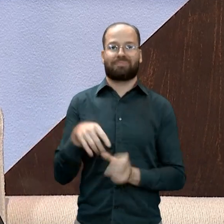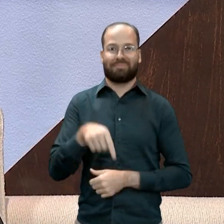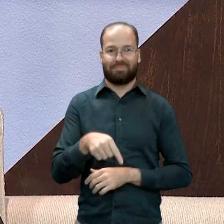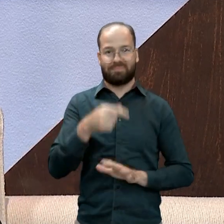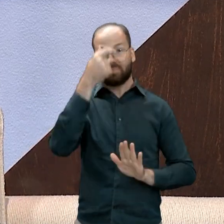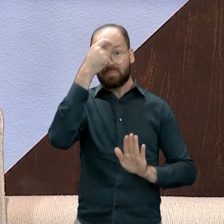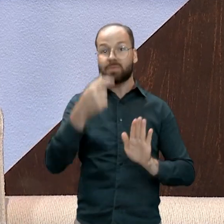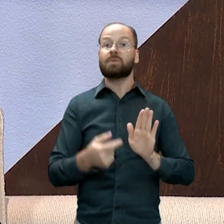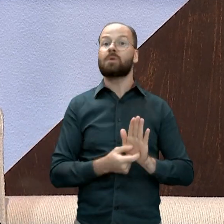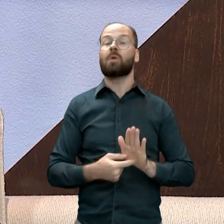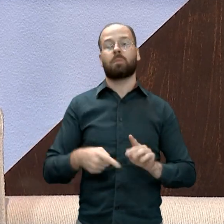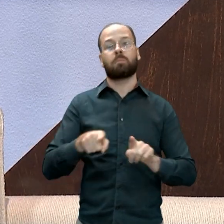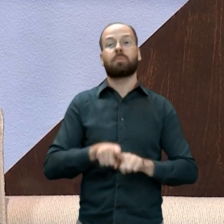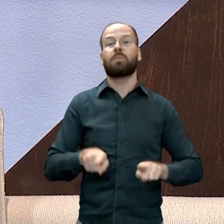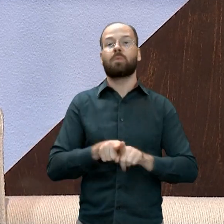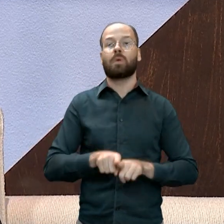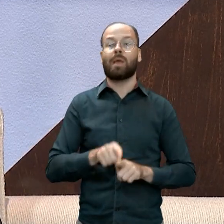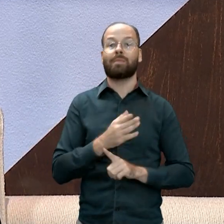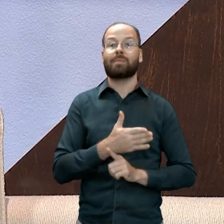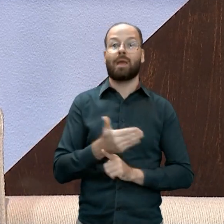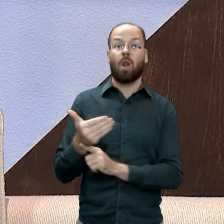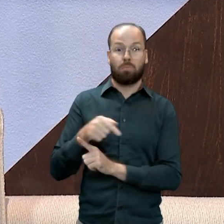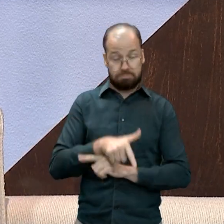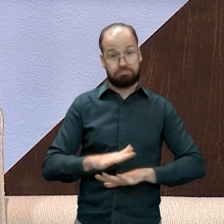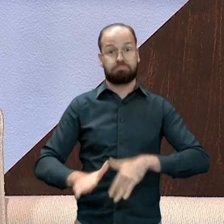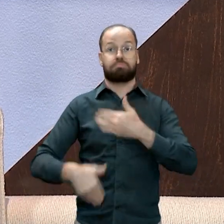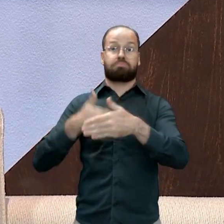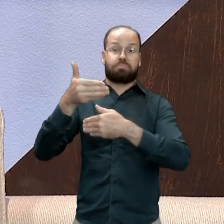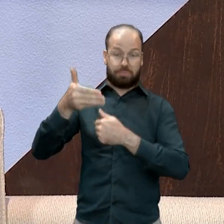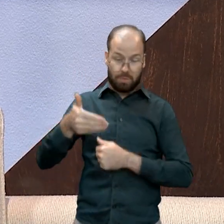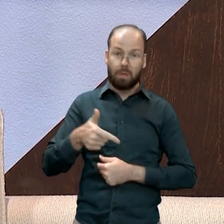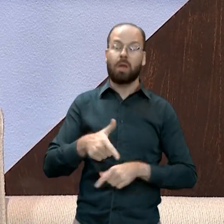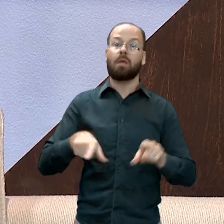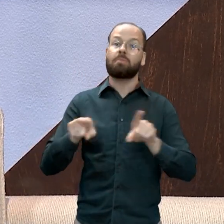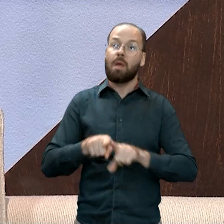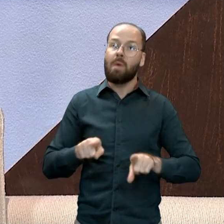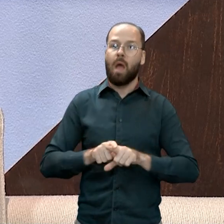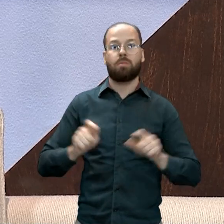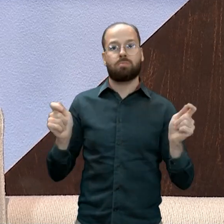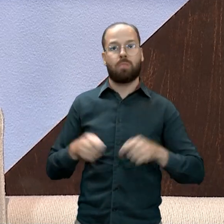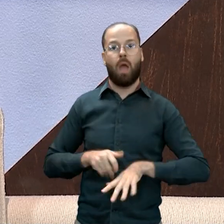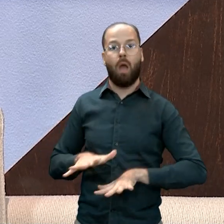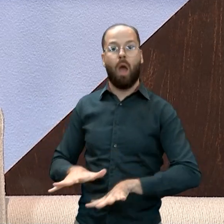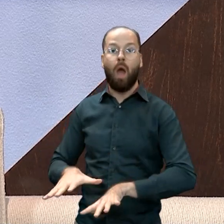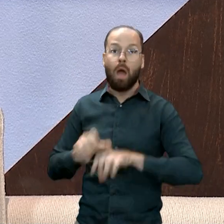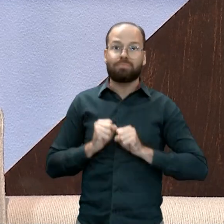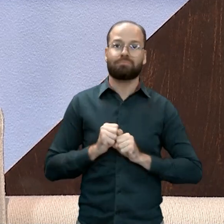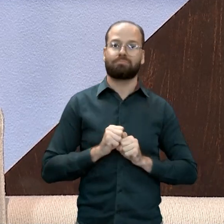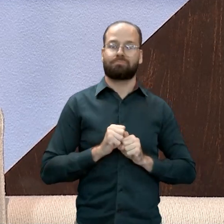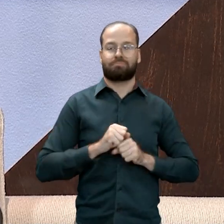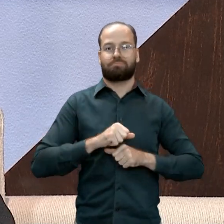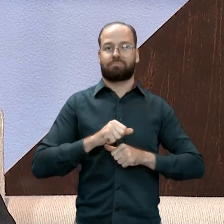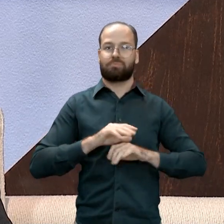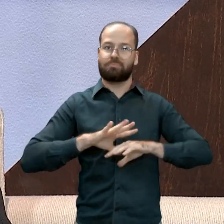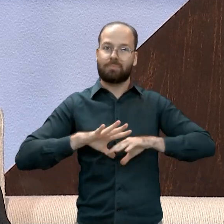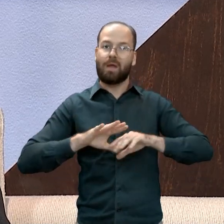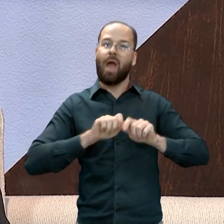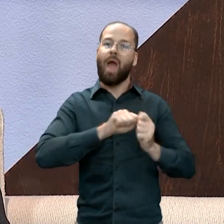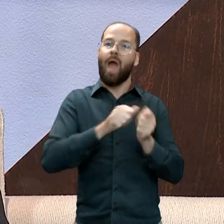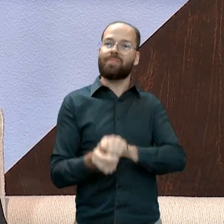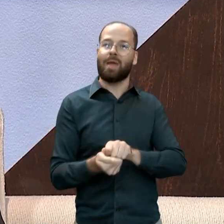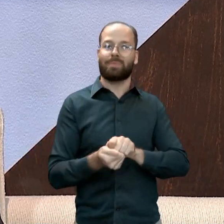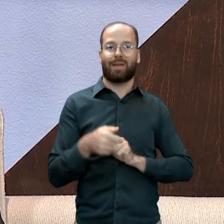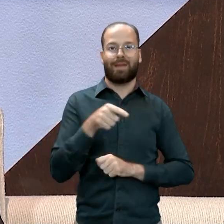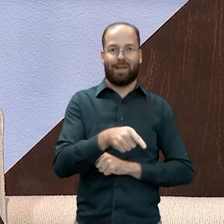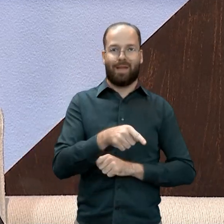essas tecnologias se desenvolvem e elas se incorporam dentro da engenharia de construção civil por uma demanda, né,